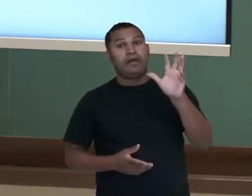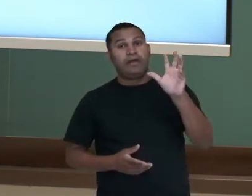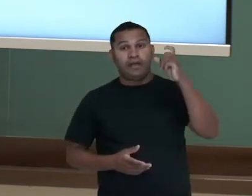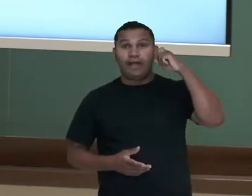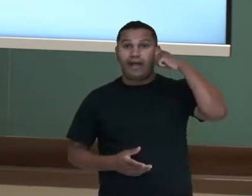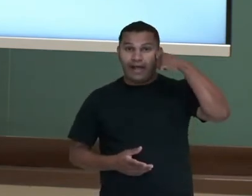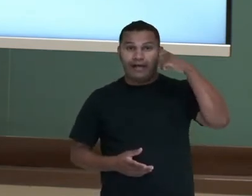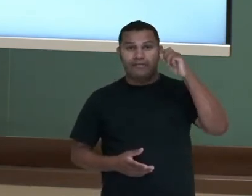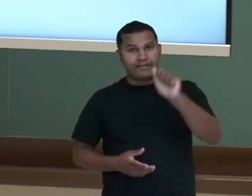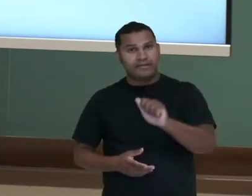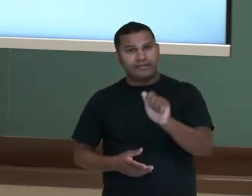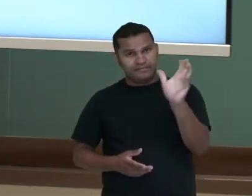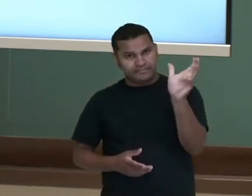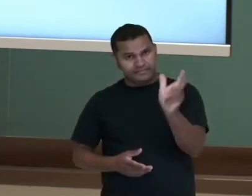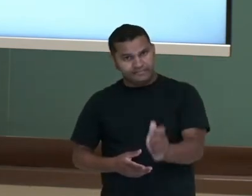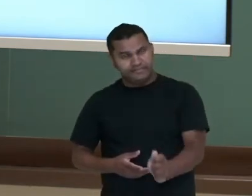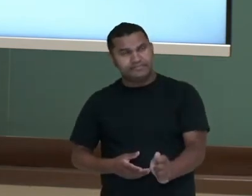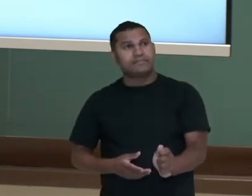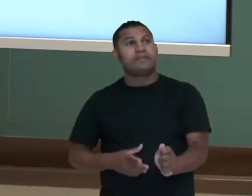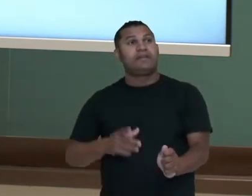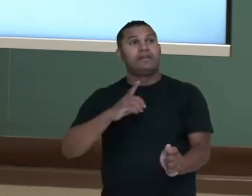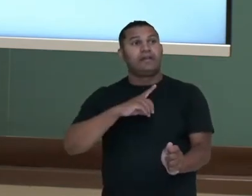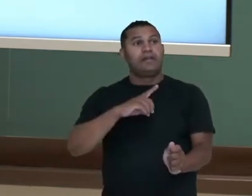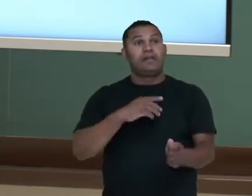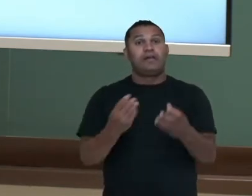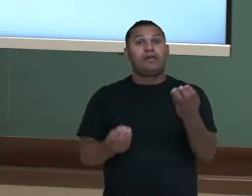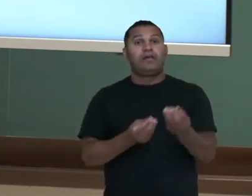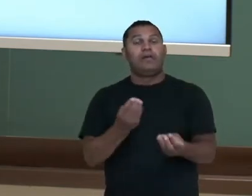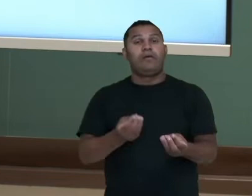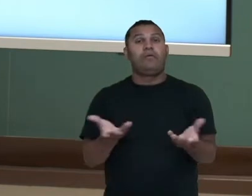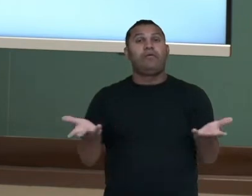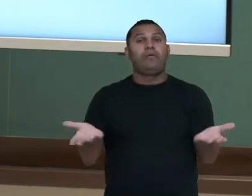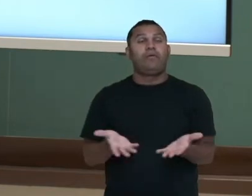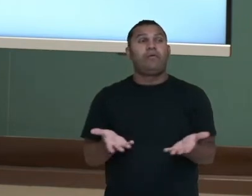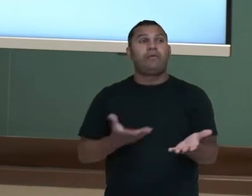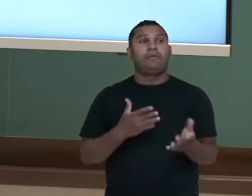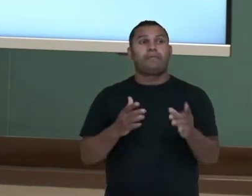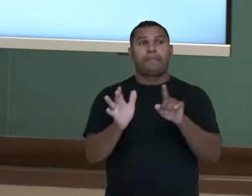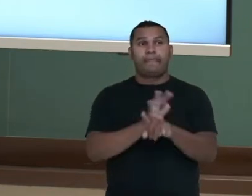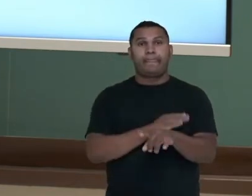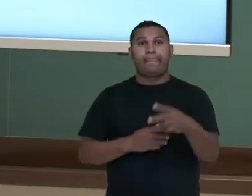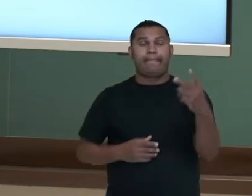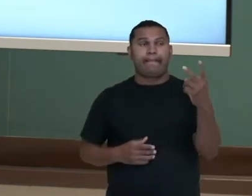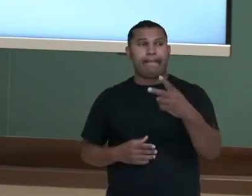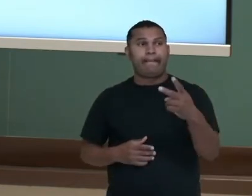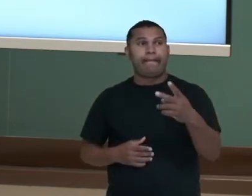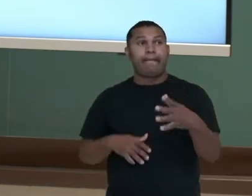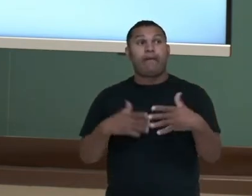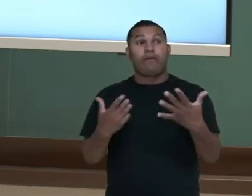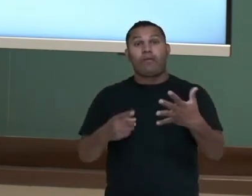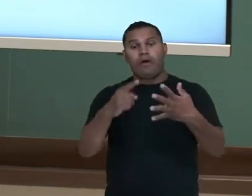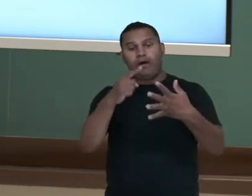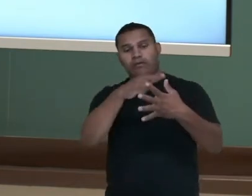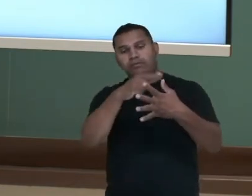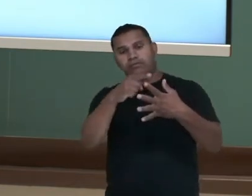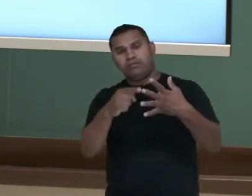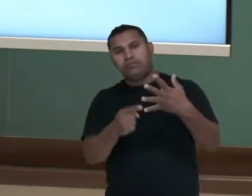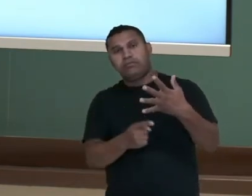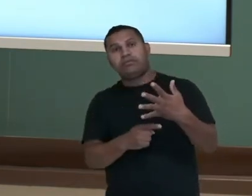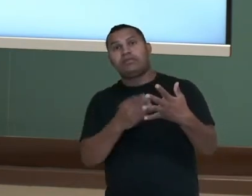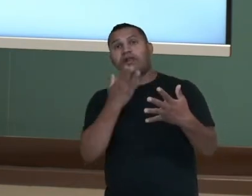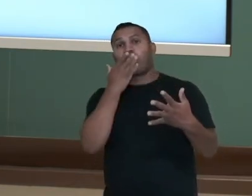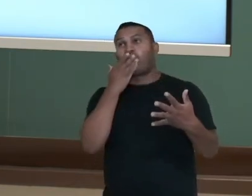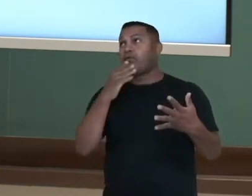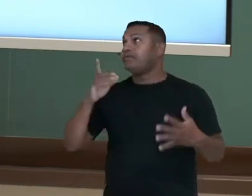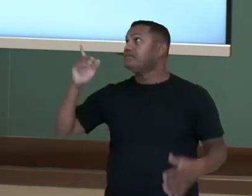do continente africano entre as potências europeias, nós temos duas perguntas. Quais nações europeias partilharam o continente